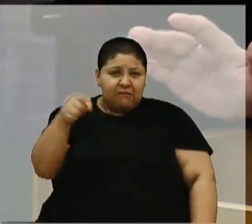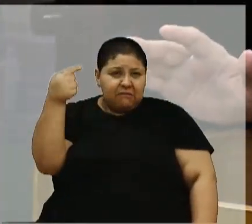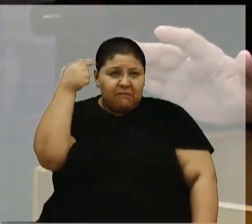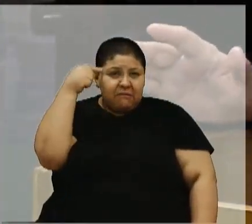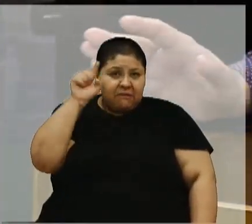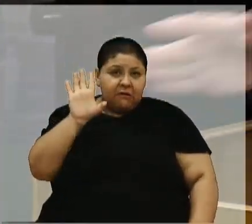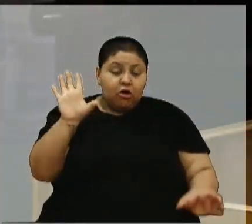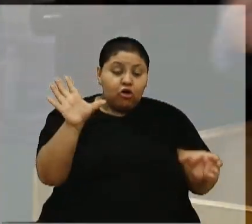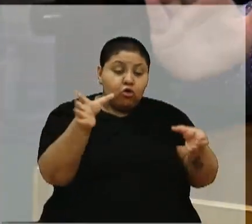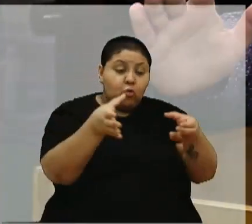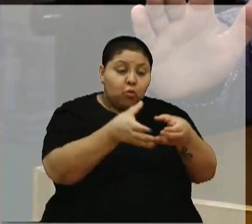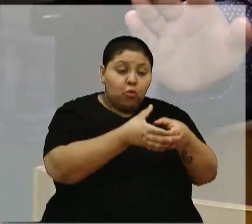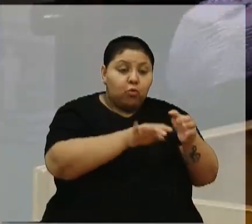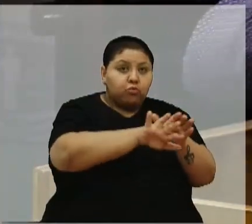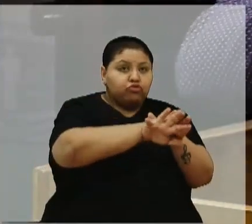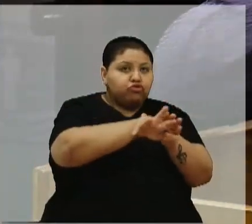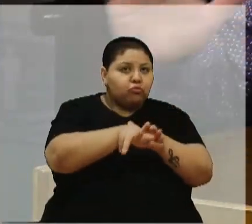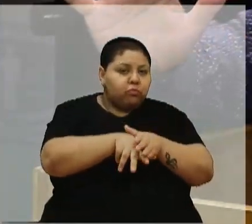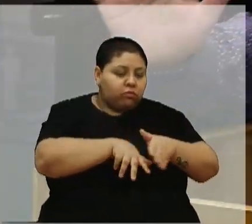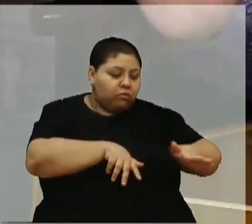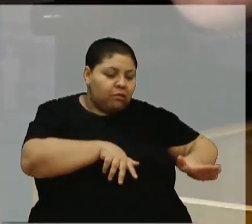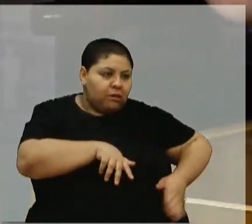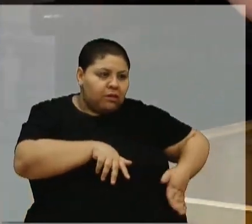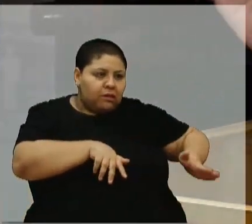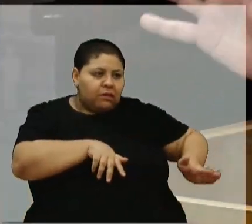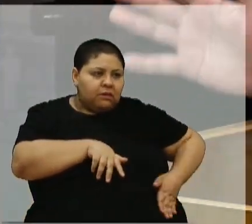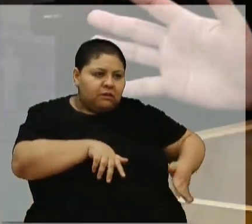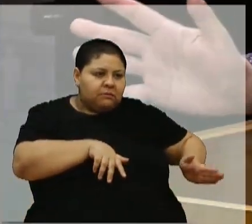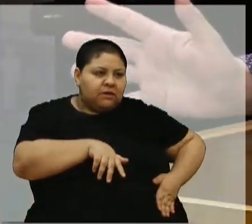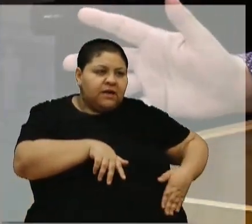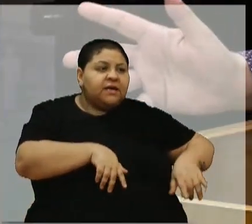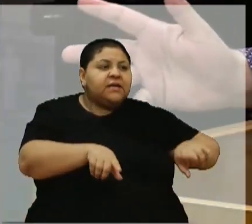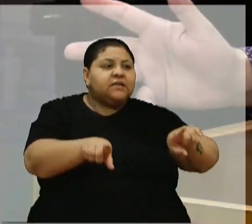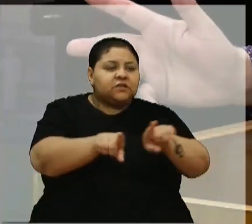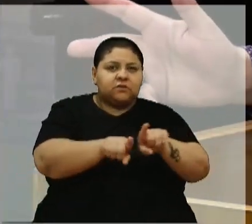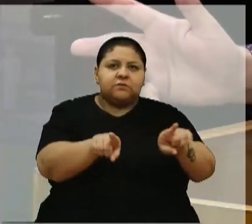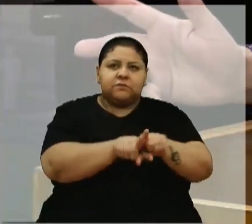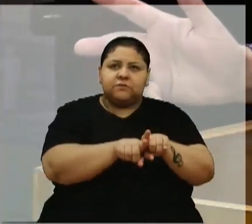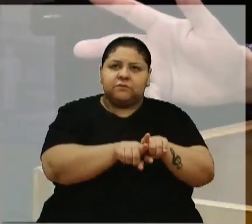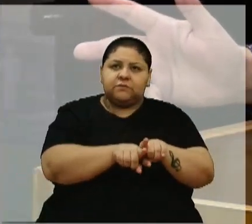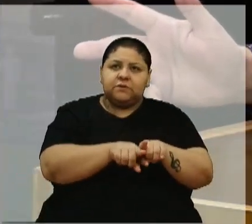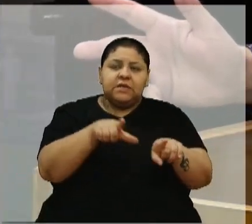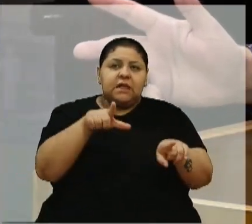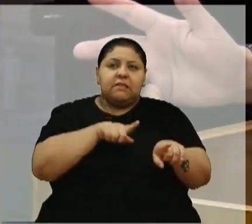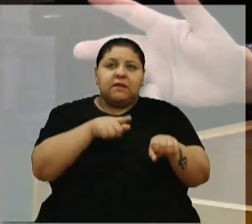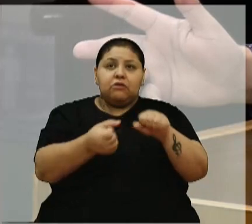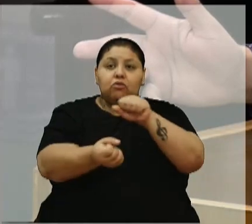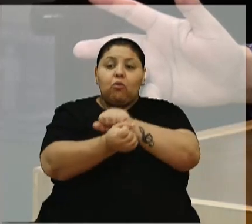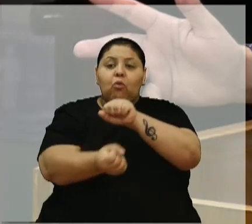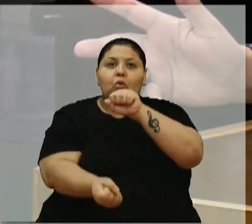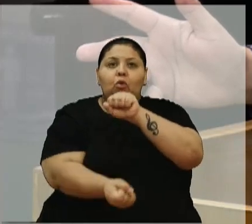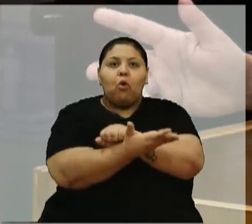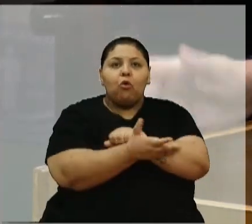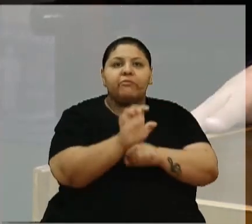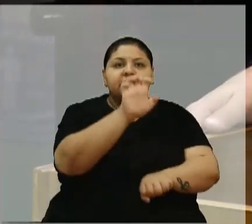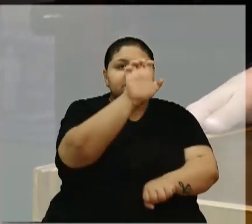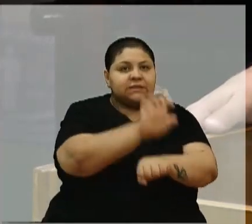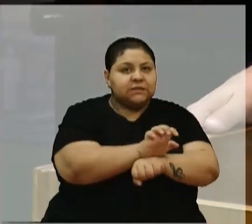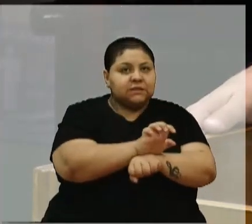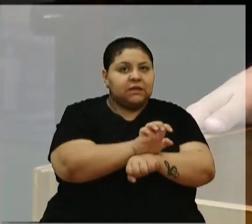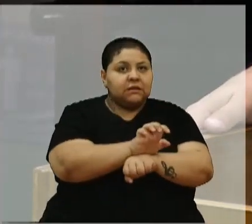grupo de criminosos, vagabundos, arruaceiros, tentam dar um golpe de Estado. Pela